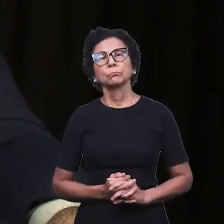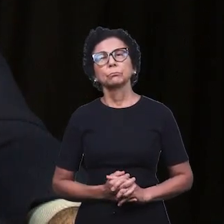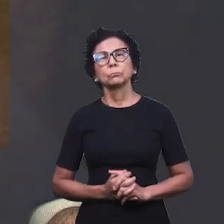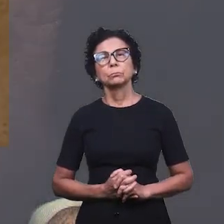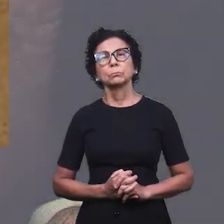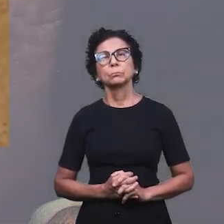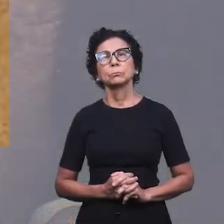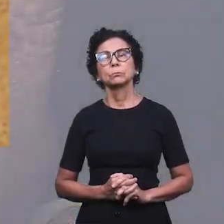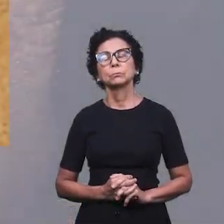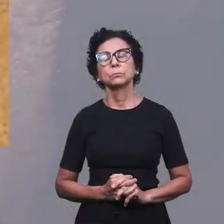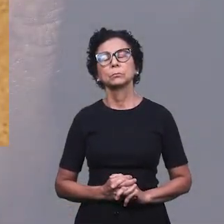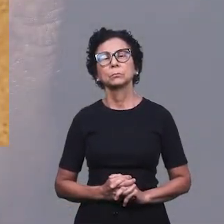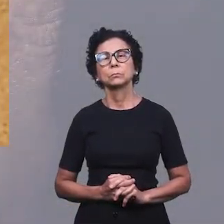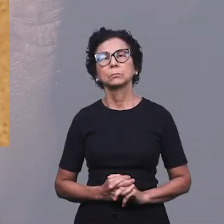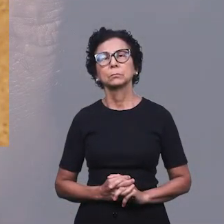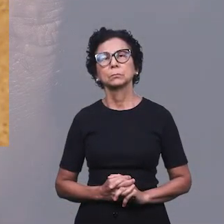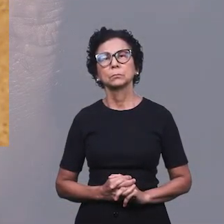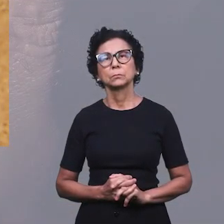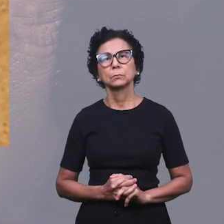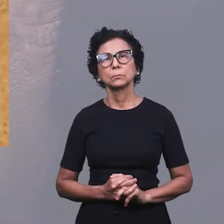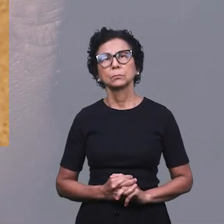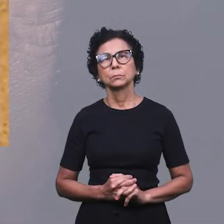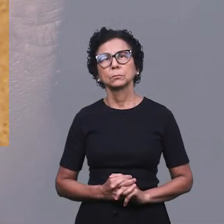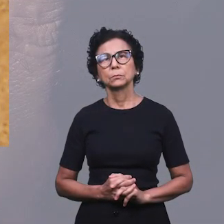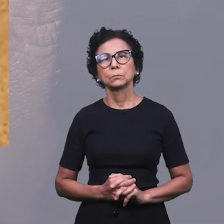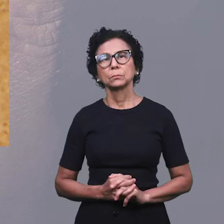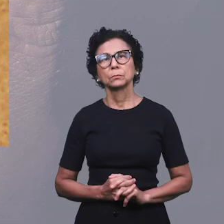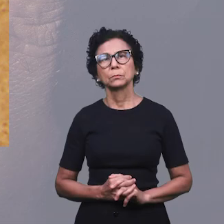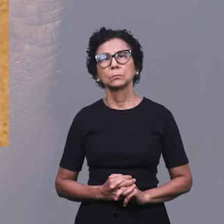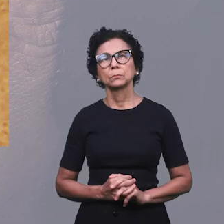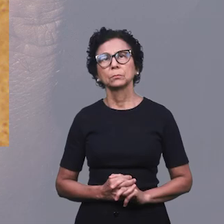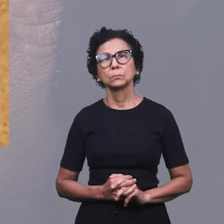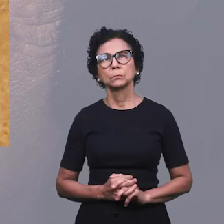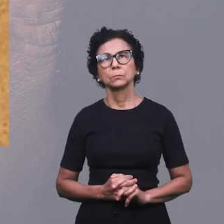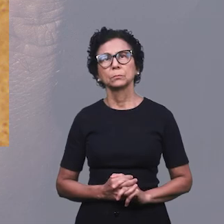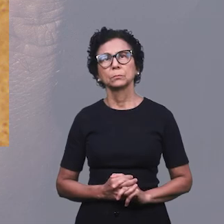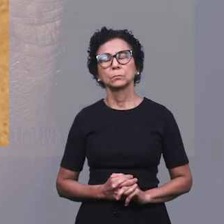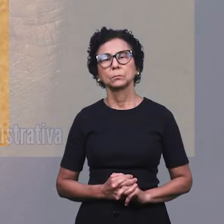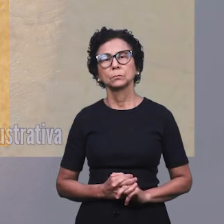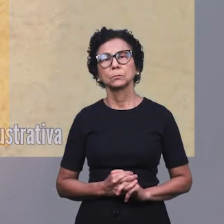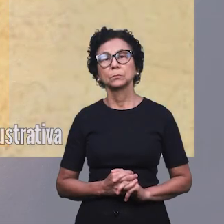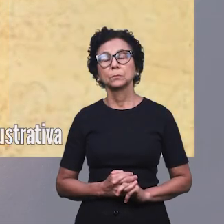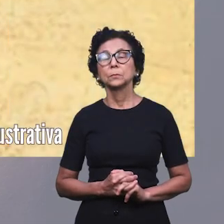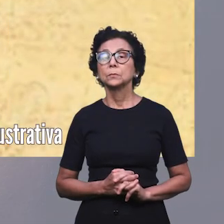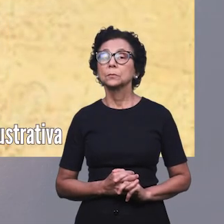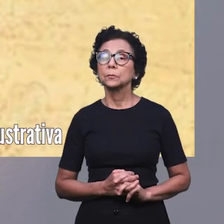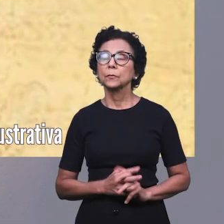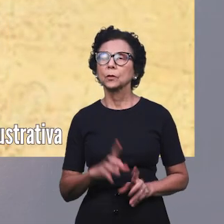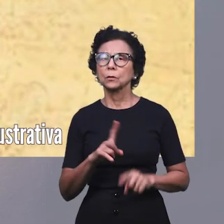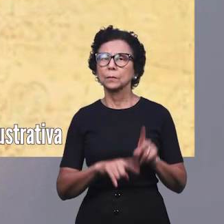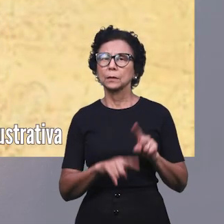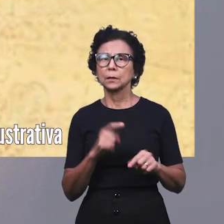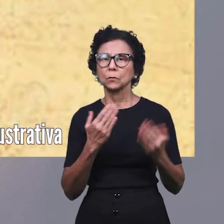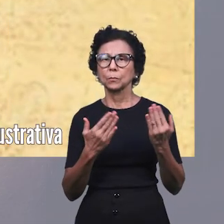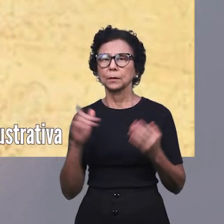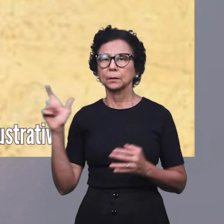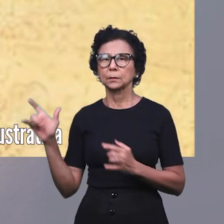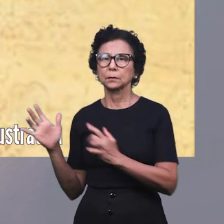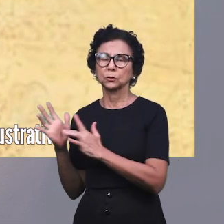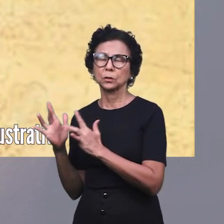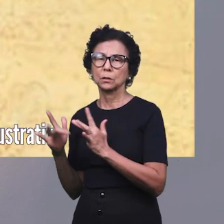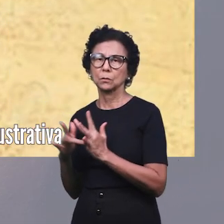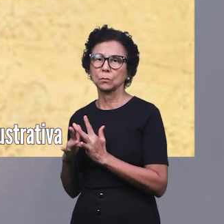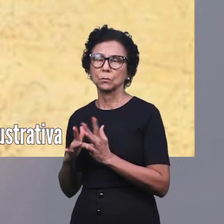onde vemos e vamos observar que tudo aponta para o Senhor Jesus. Então, quando falando dessas